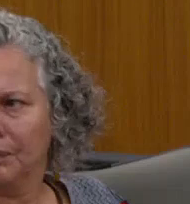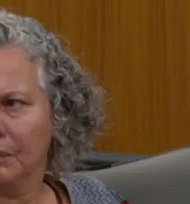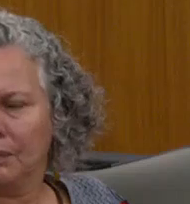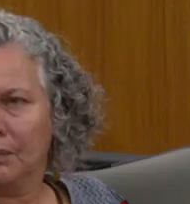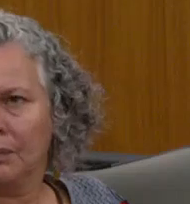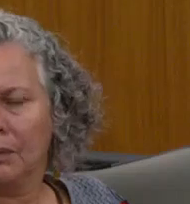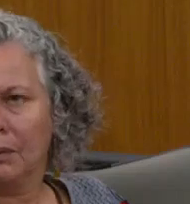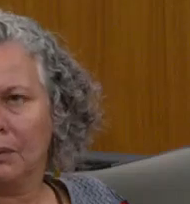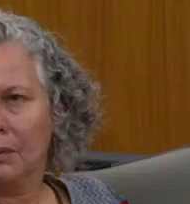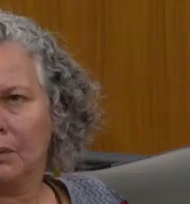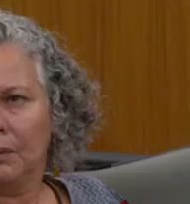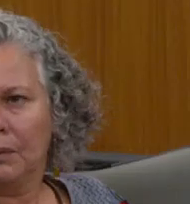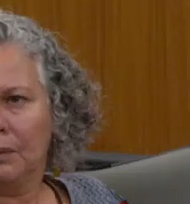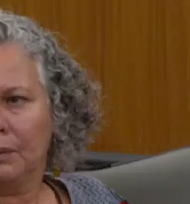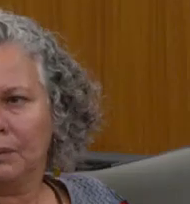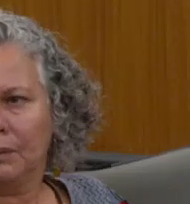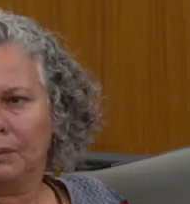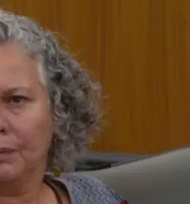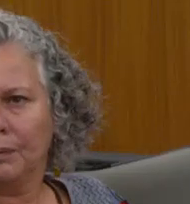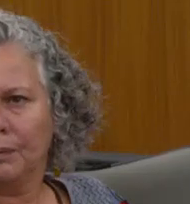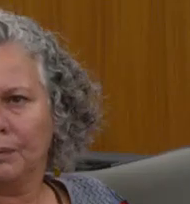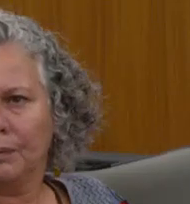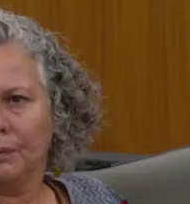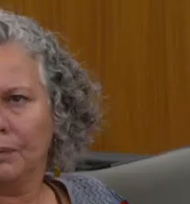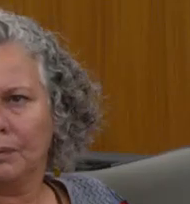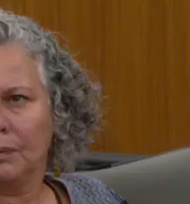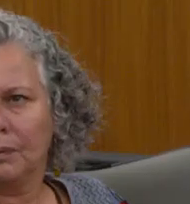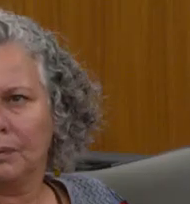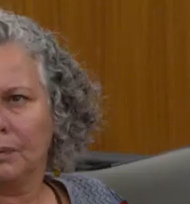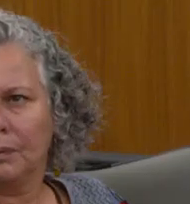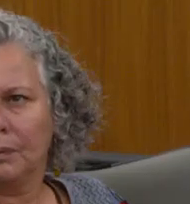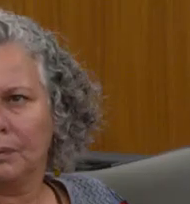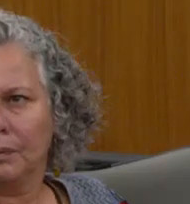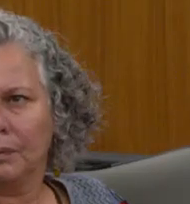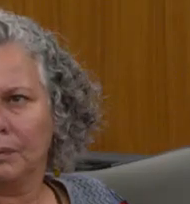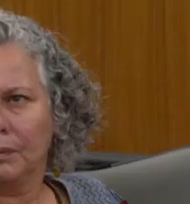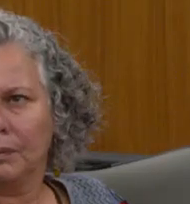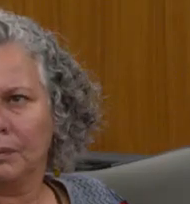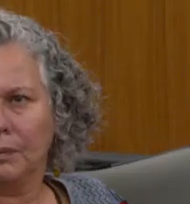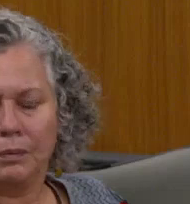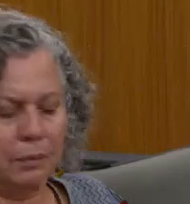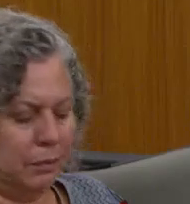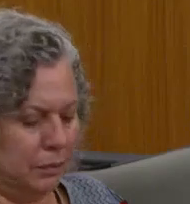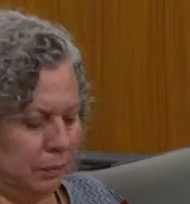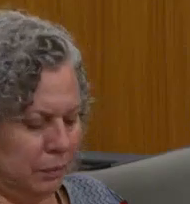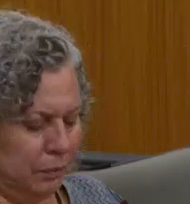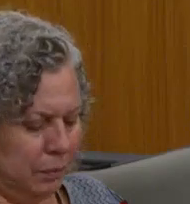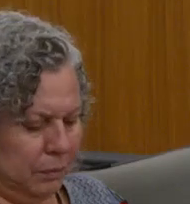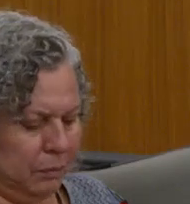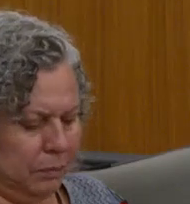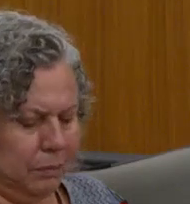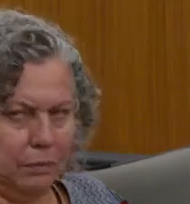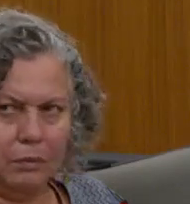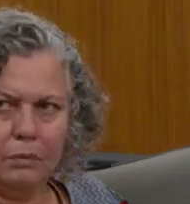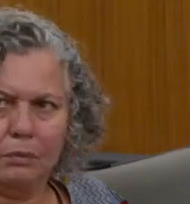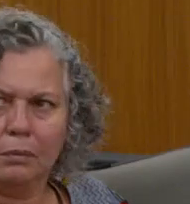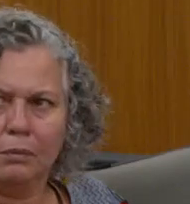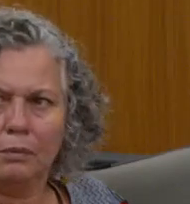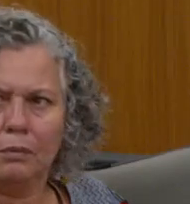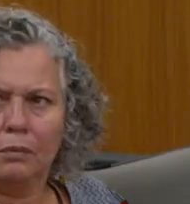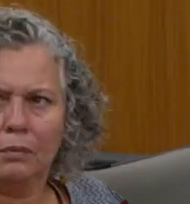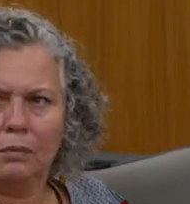Gera muito serviço e tem muitas vamos falar assim aquela aquelas pequenas empresas que ele chama de gata né porque